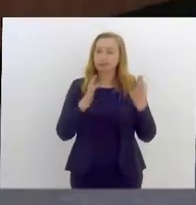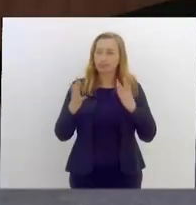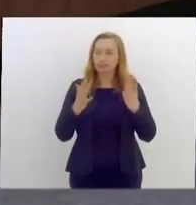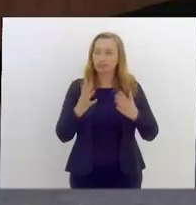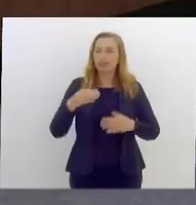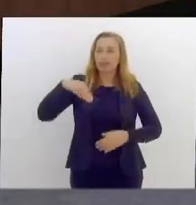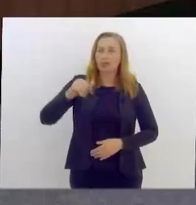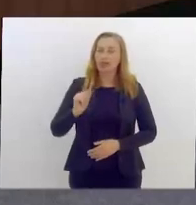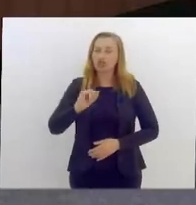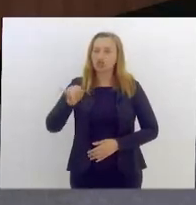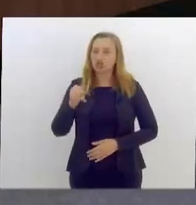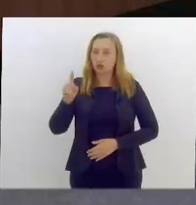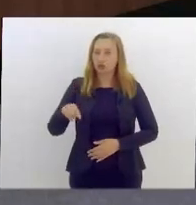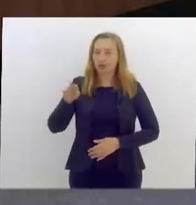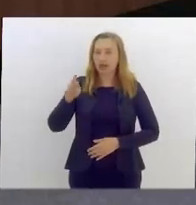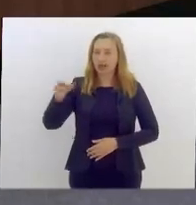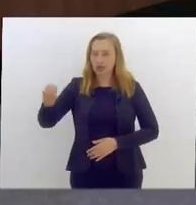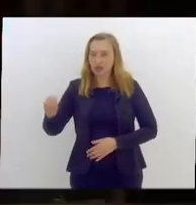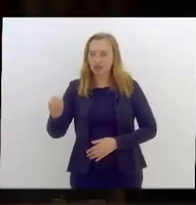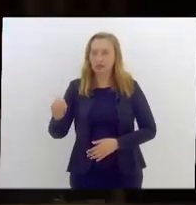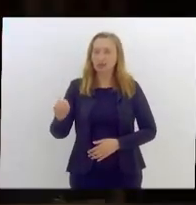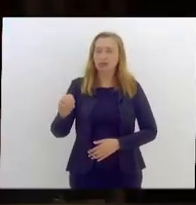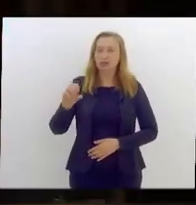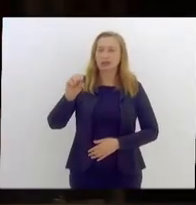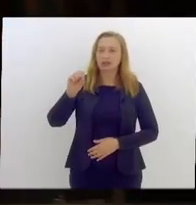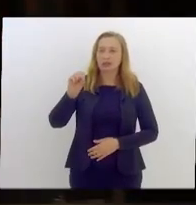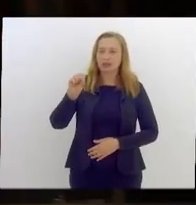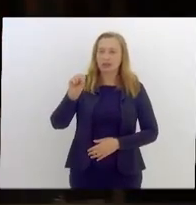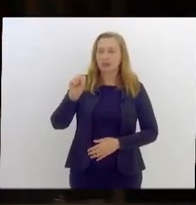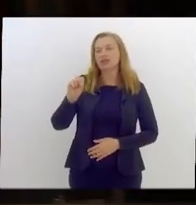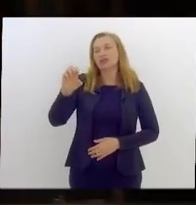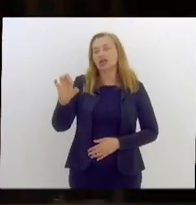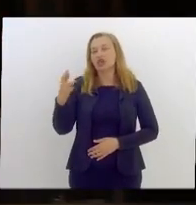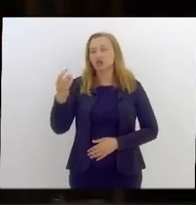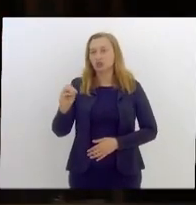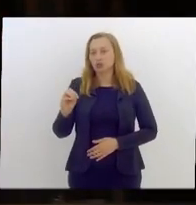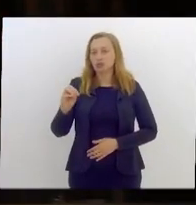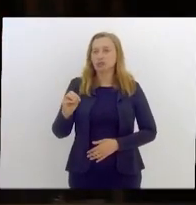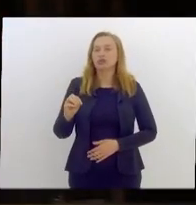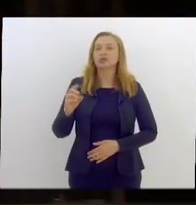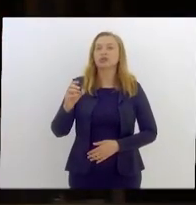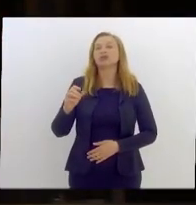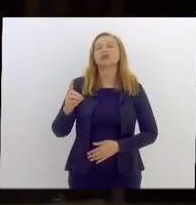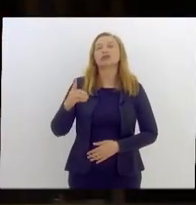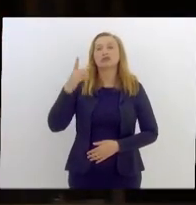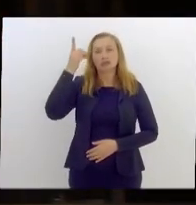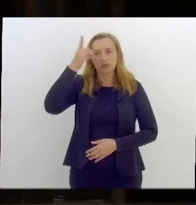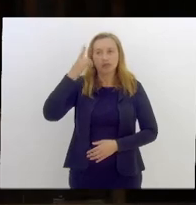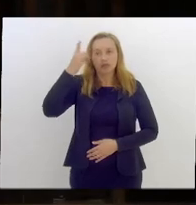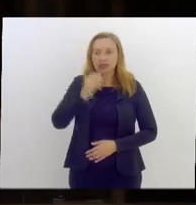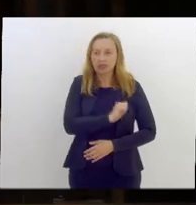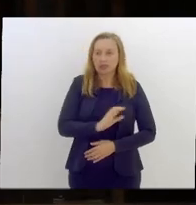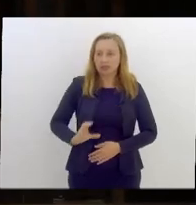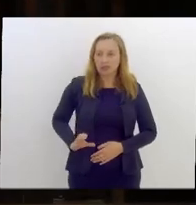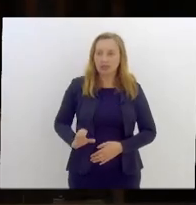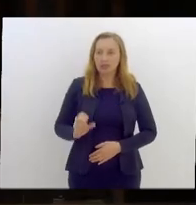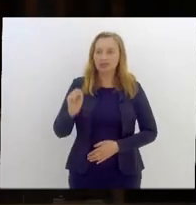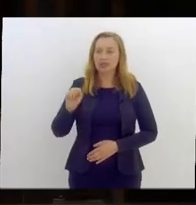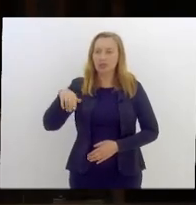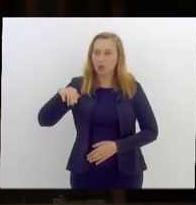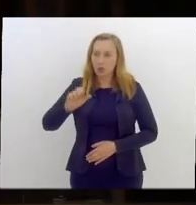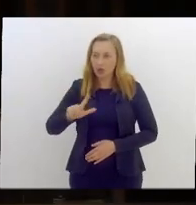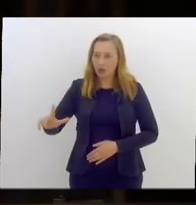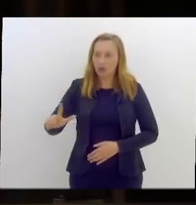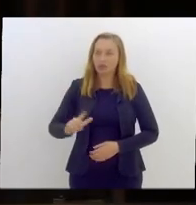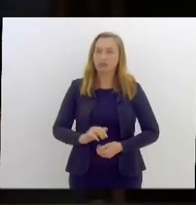Major Brigadeiro do Ar, Sérgio Barros de Oliveira. Autores, deputados André Siciliano e Samuel